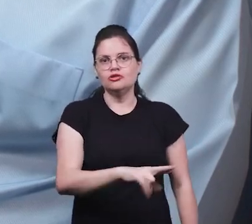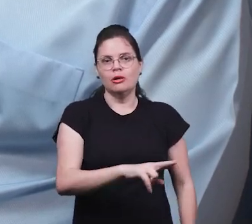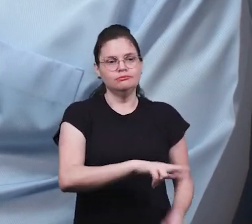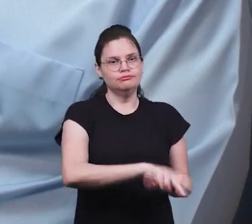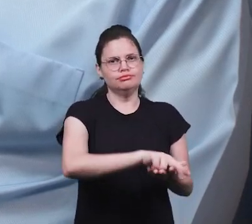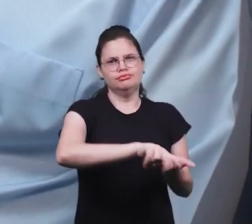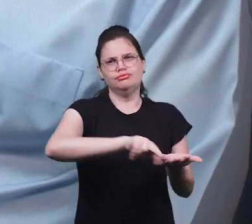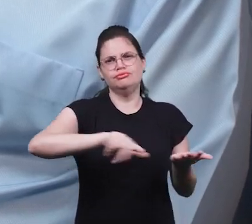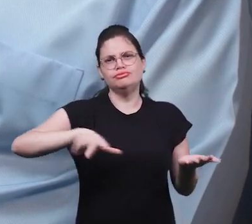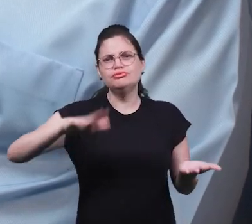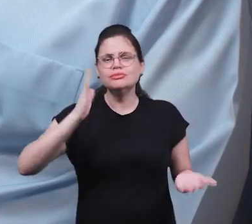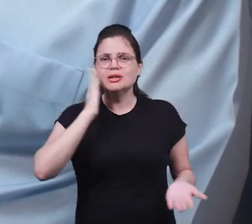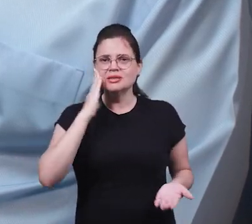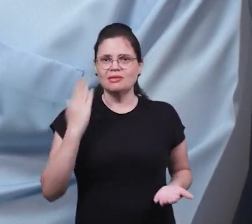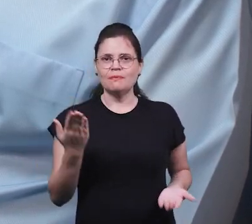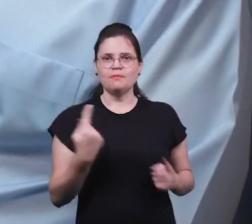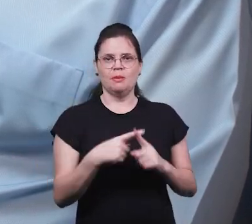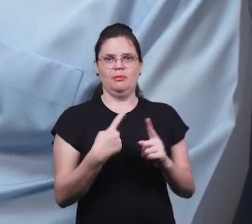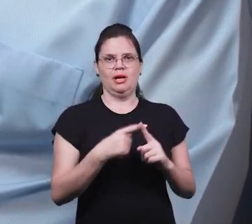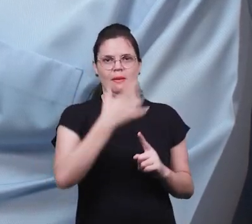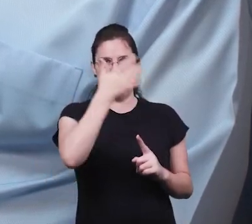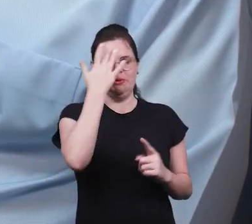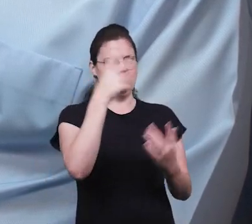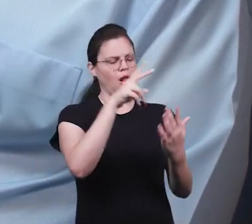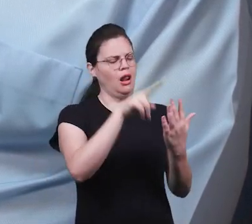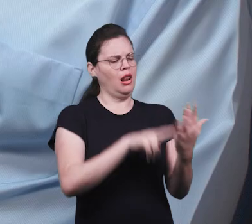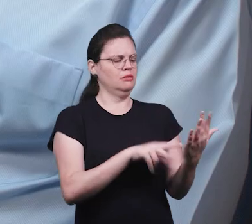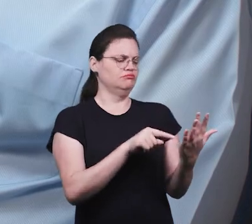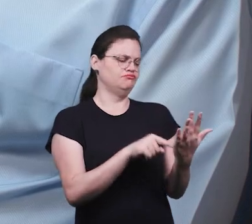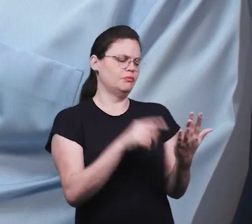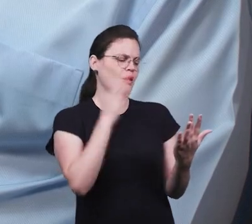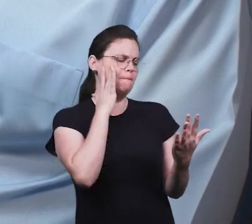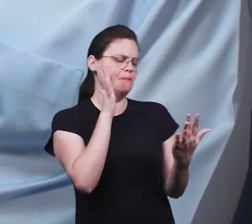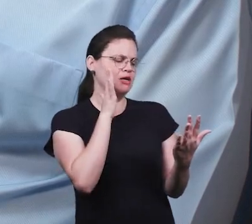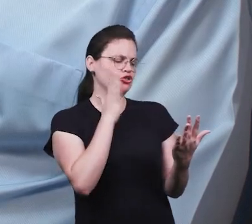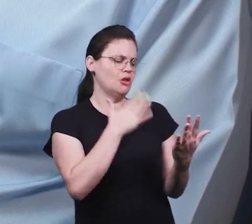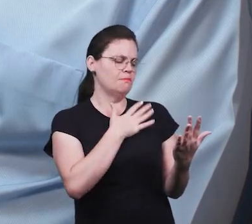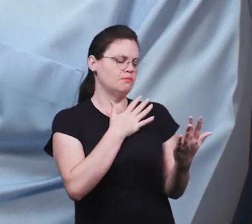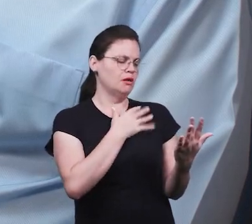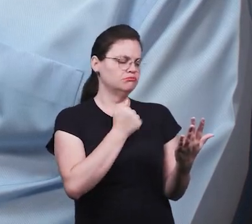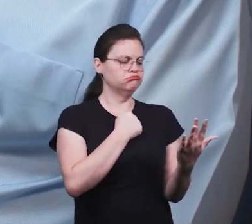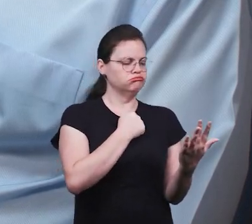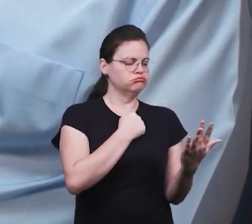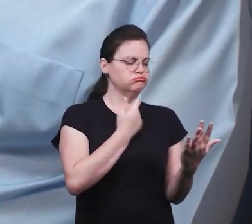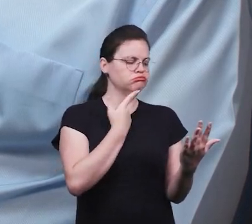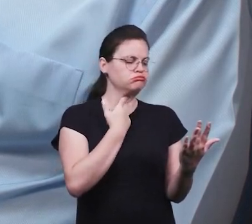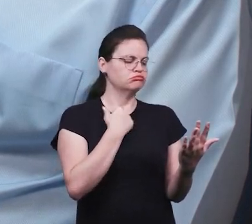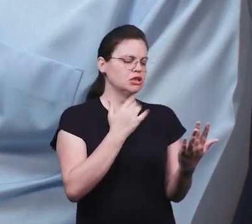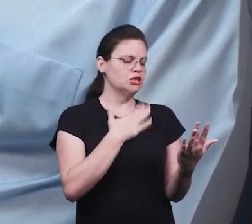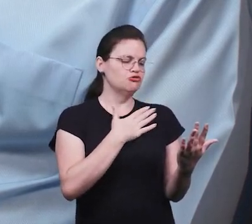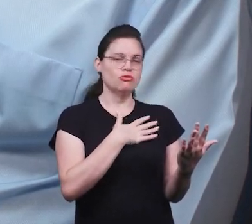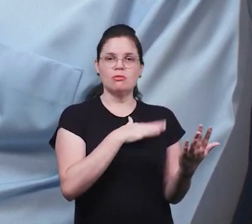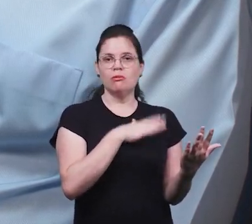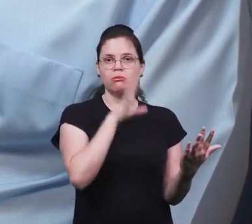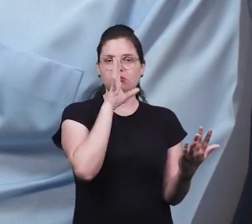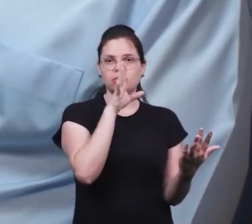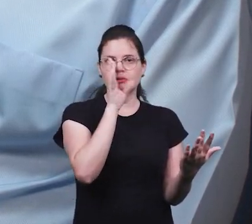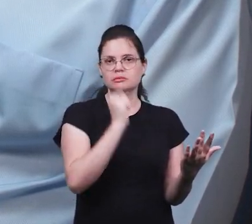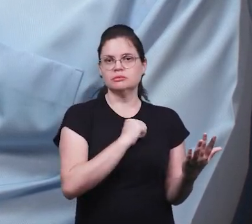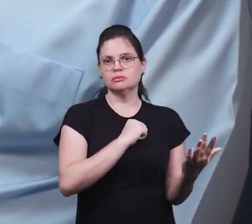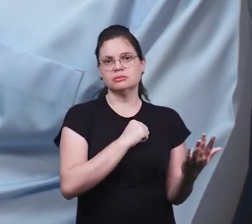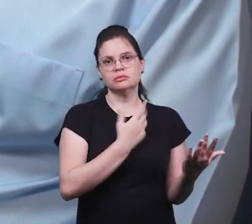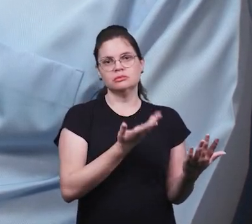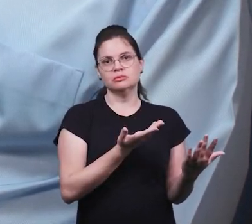Bíblia, imagina o que ela quer e faz o que ela quer. Então, um constrói um barquinho, o outro constrói um outro negócio,